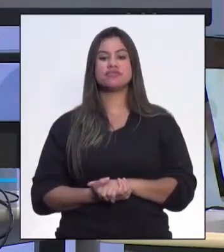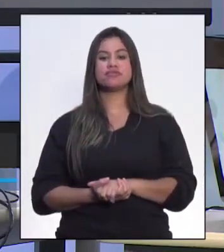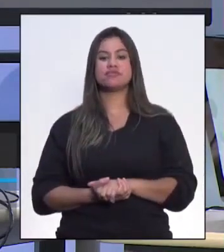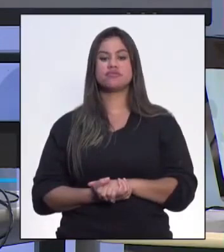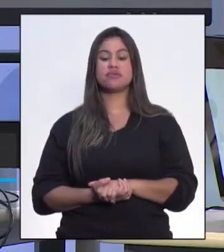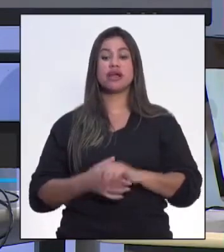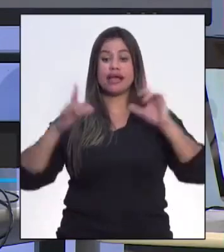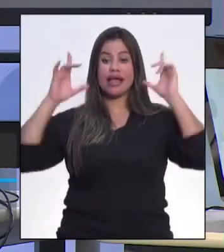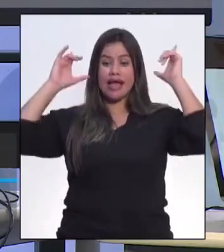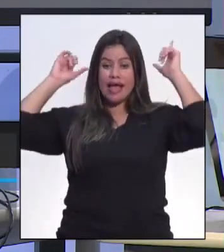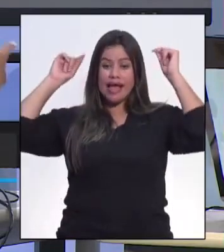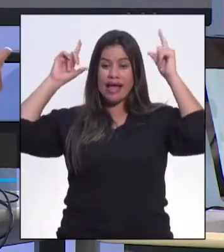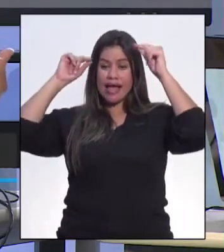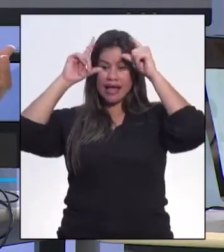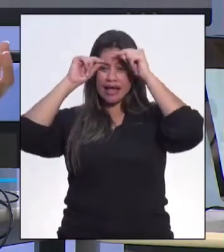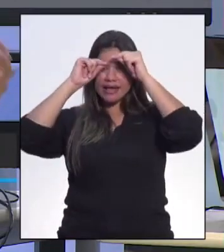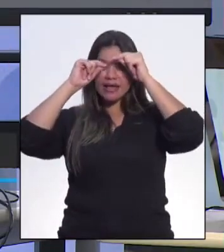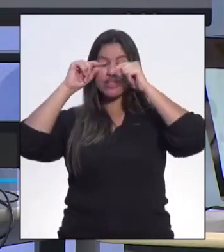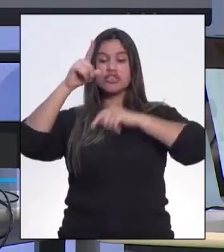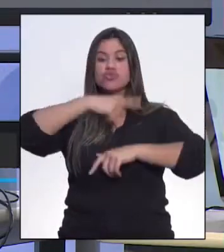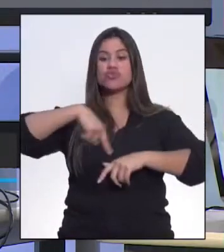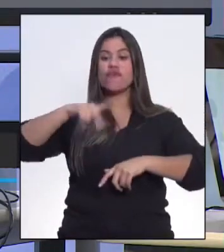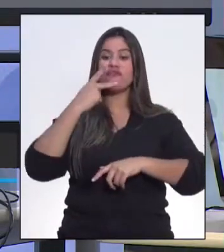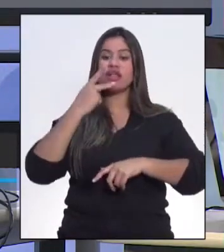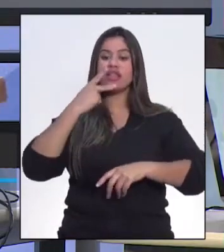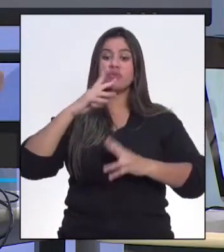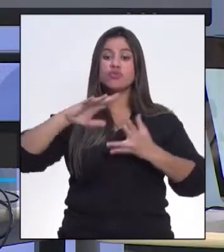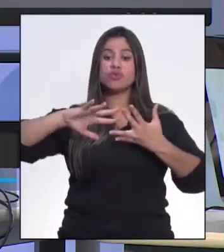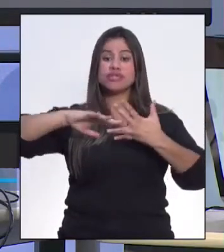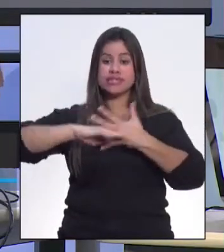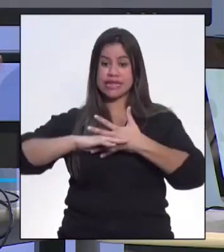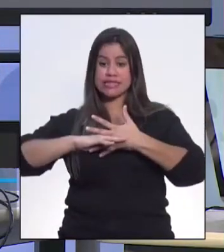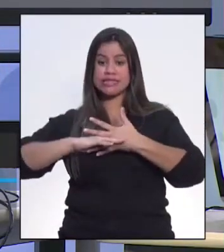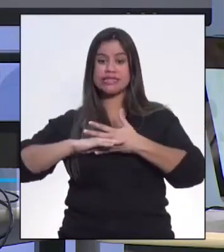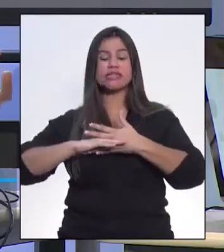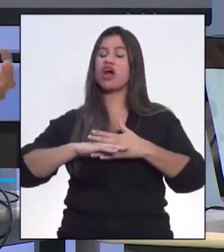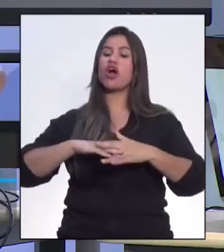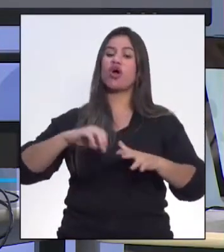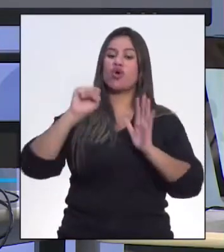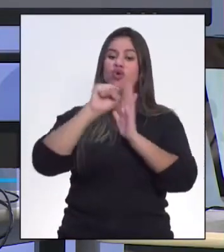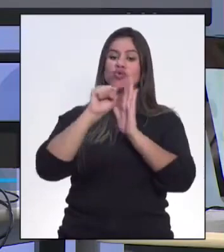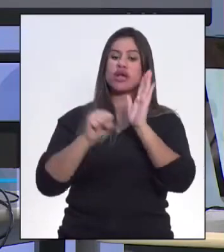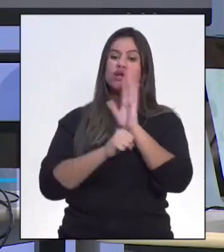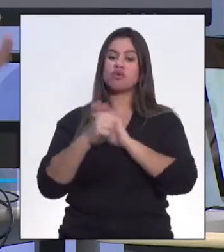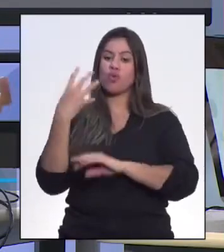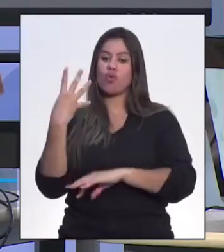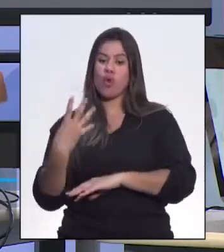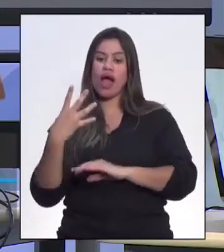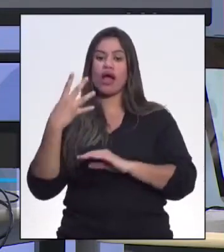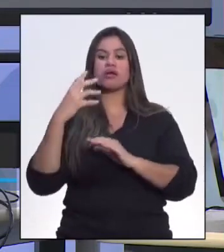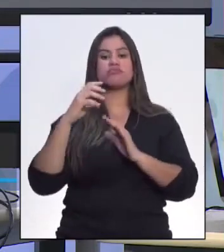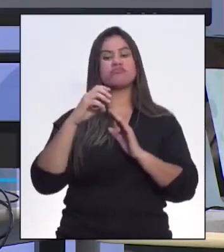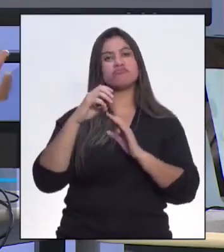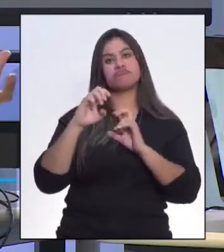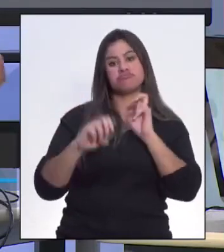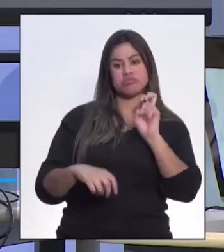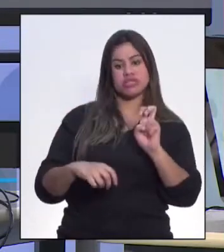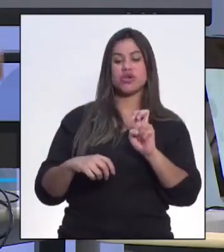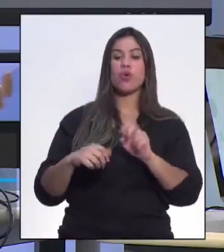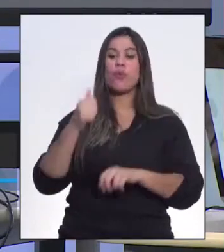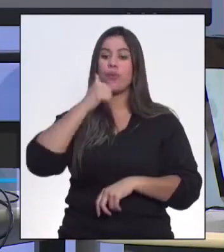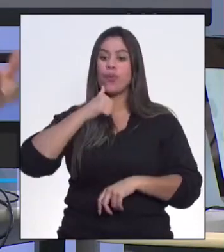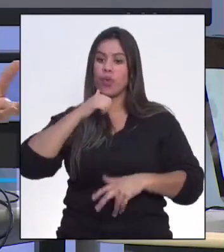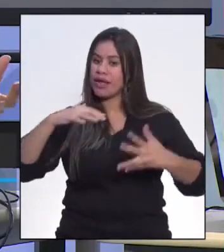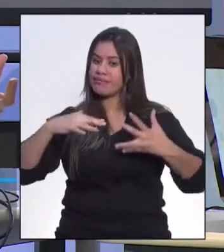desde a Grécia, quando nós discutimos cidadania, nós falamos no século IV, século V, as mulheres não tinham direito à cidadania,